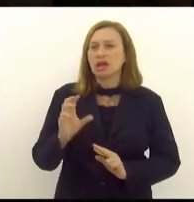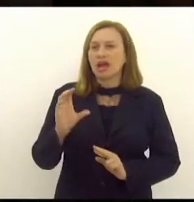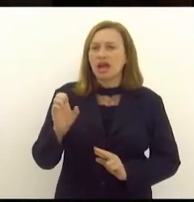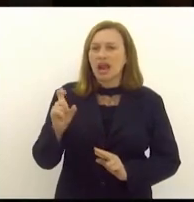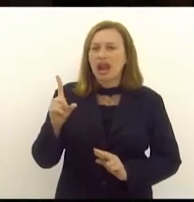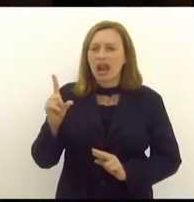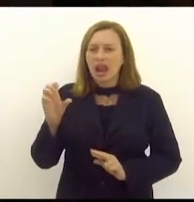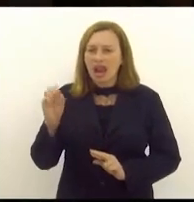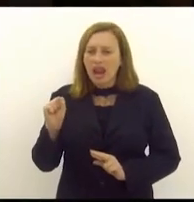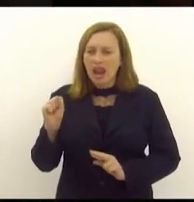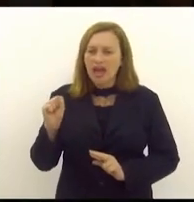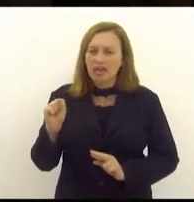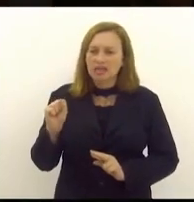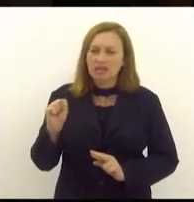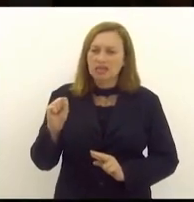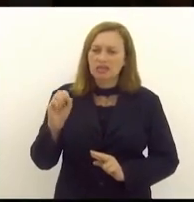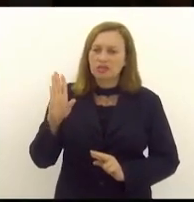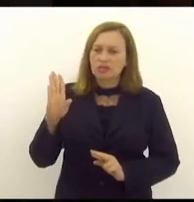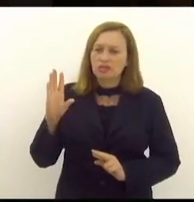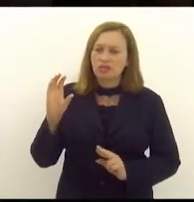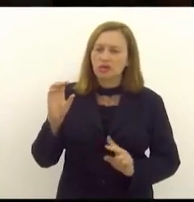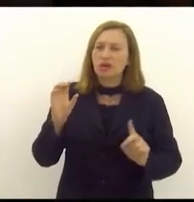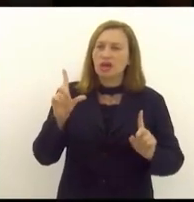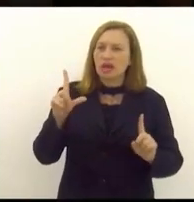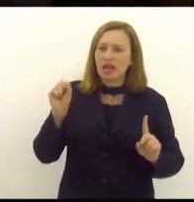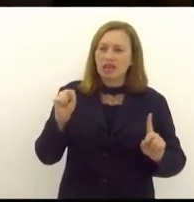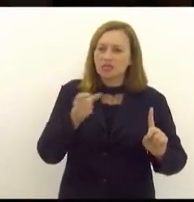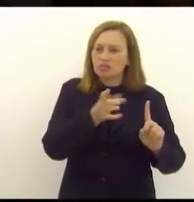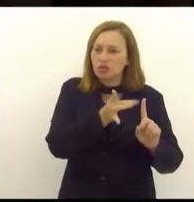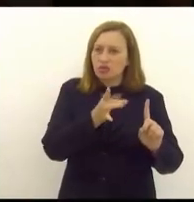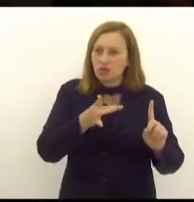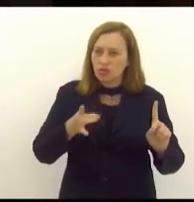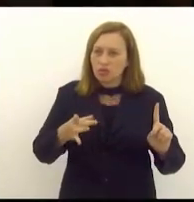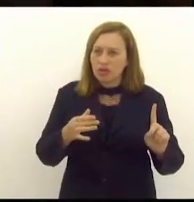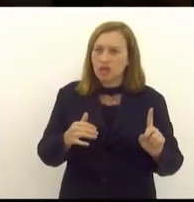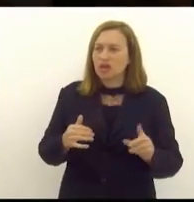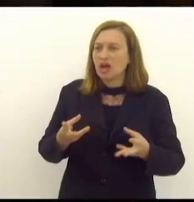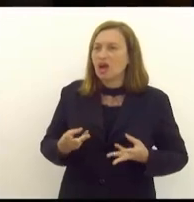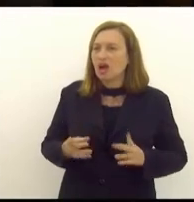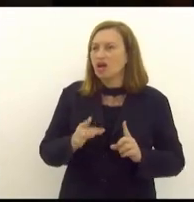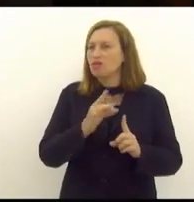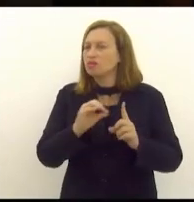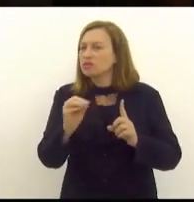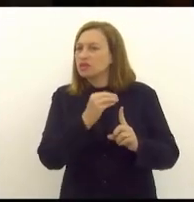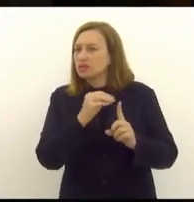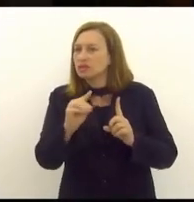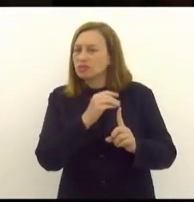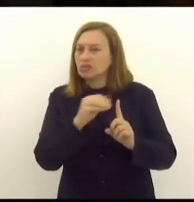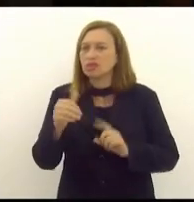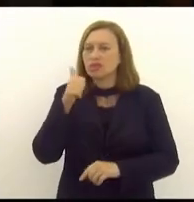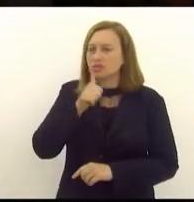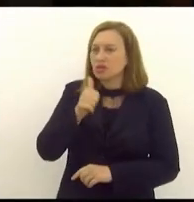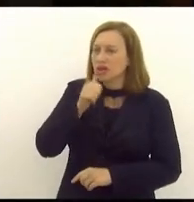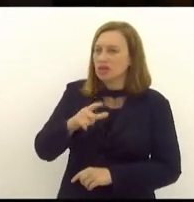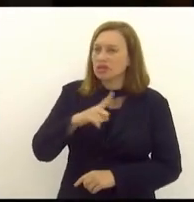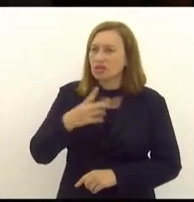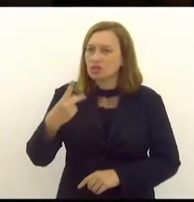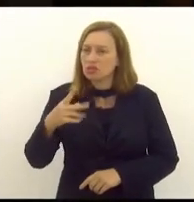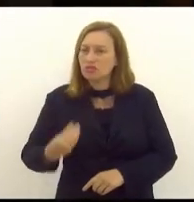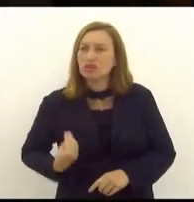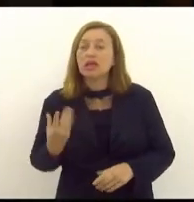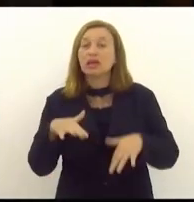bufobia com relação a vulnerabilidade que essas mulheres enfrentam no seu Cot Então